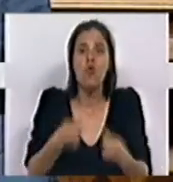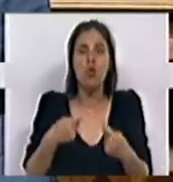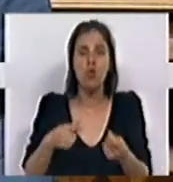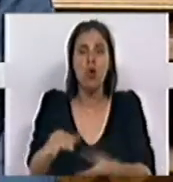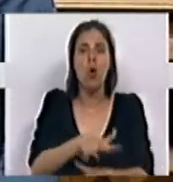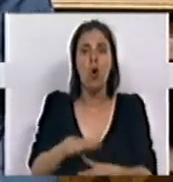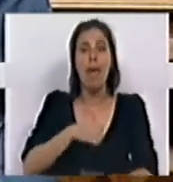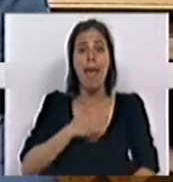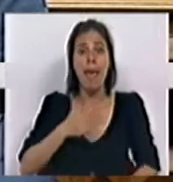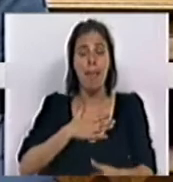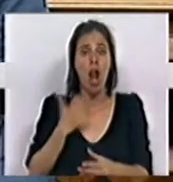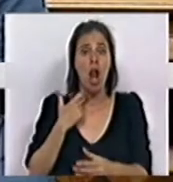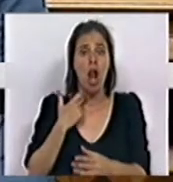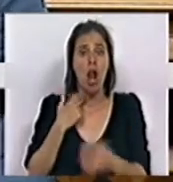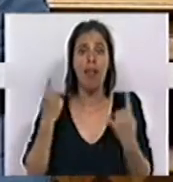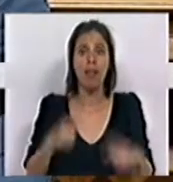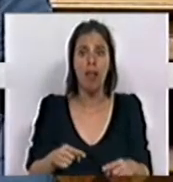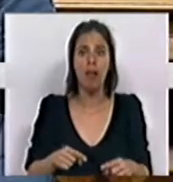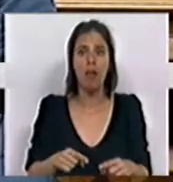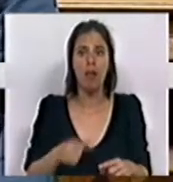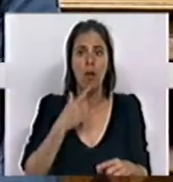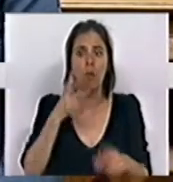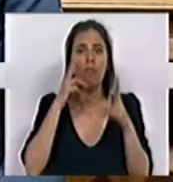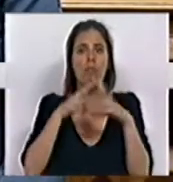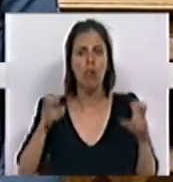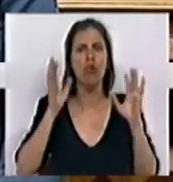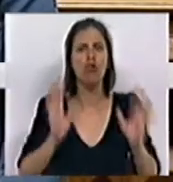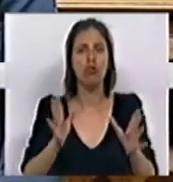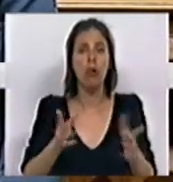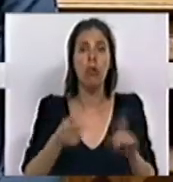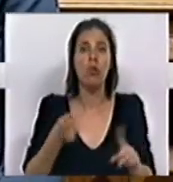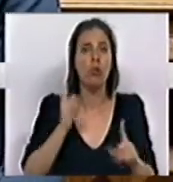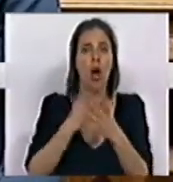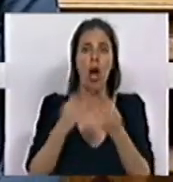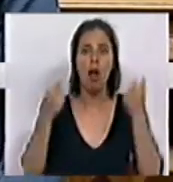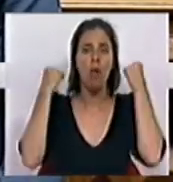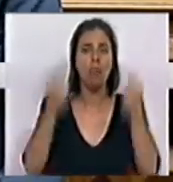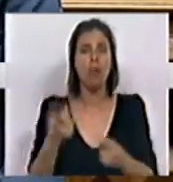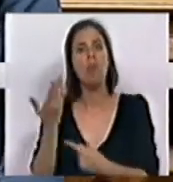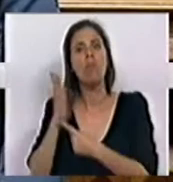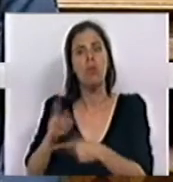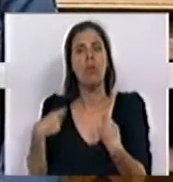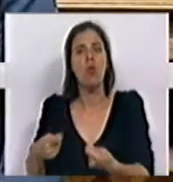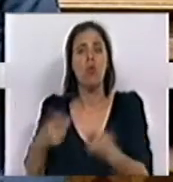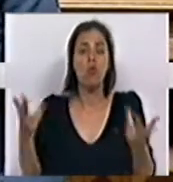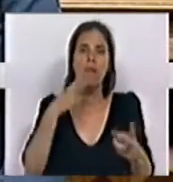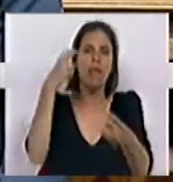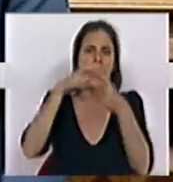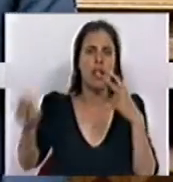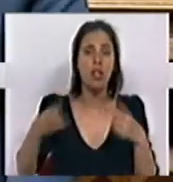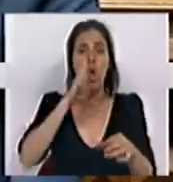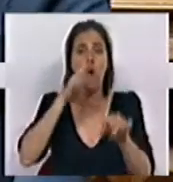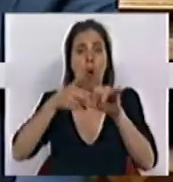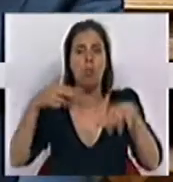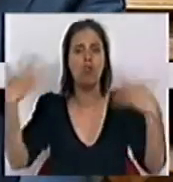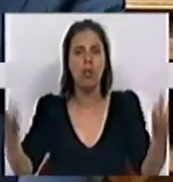custos de contexto que as empresas mais pequenas têm, que estão há muito identificados e que não são resolvidos. Basta ver os custos com a energia, com